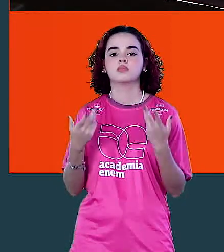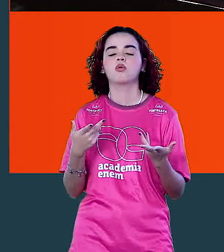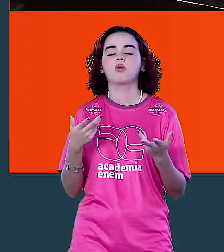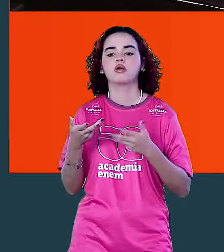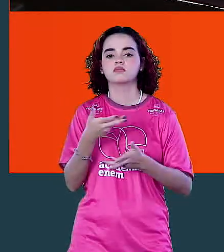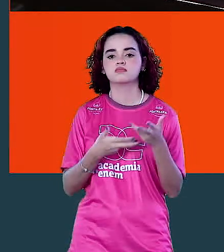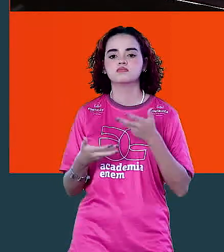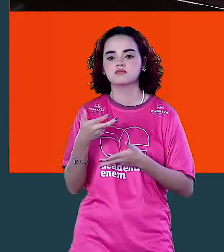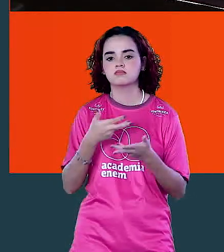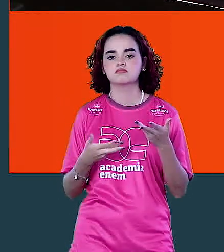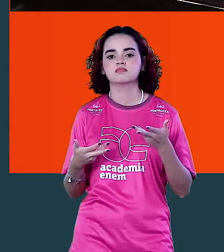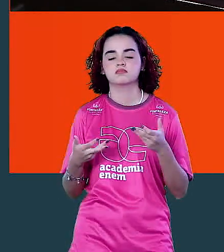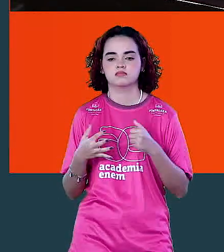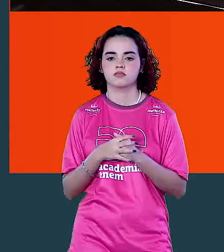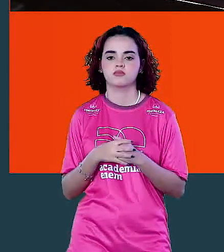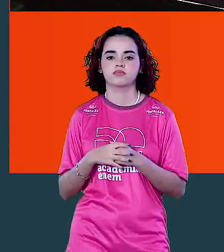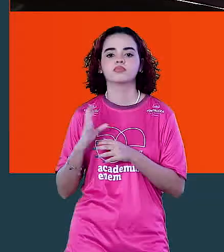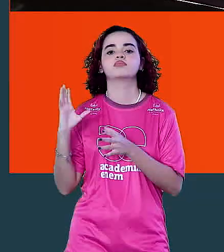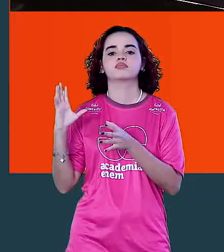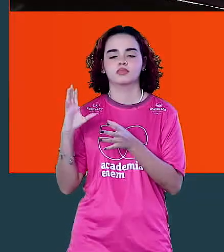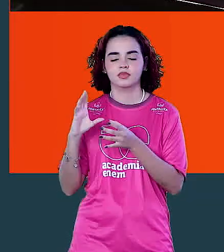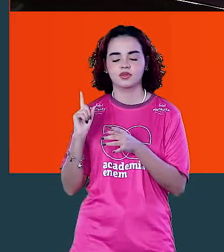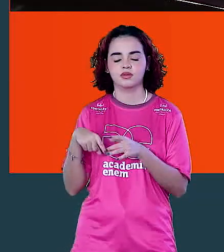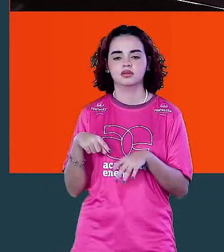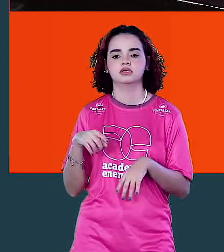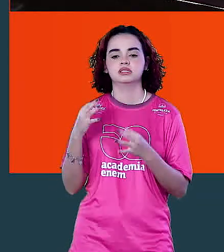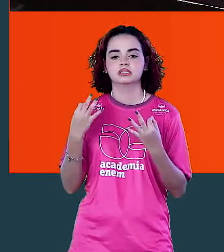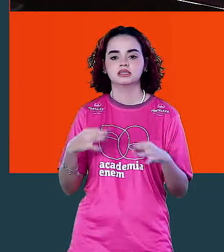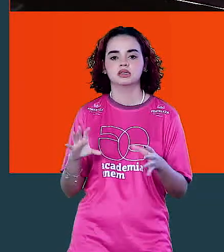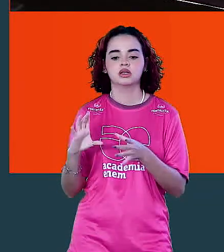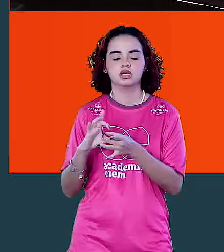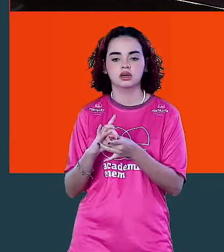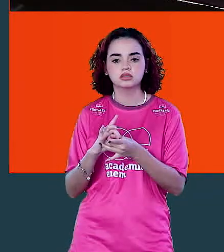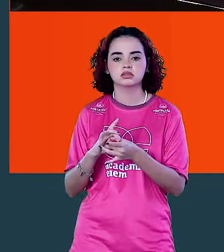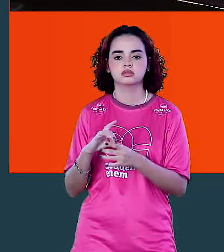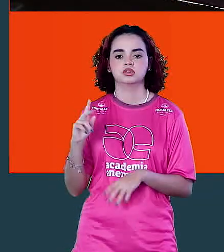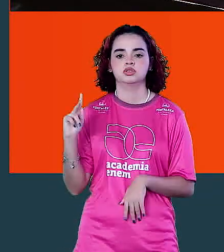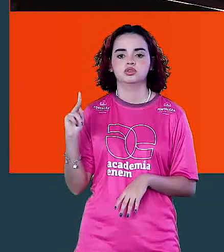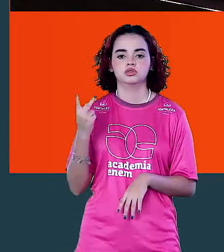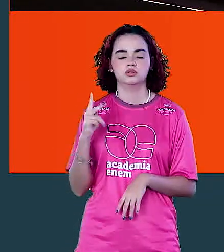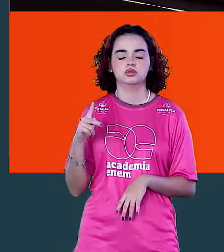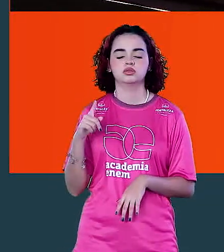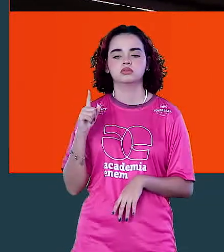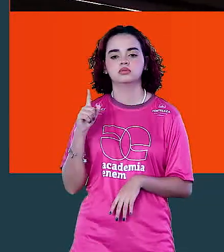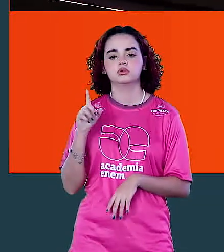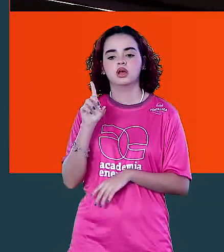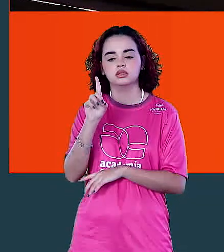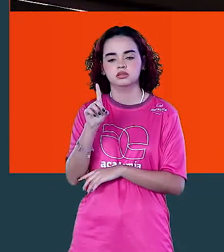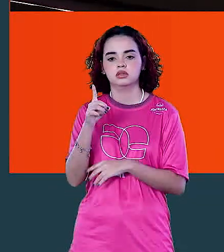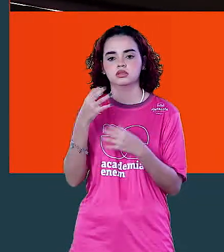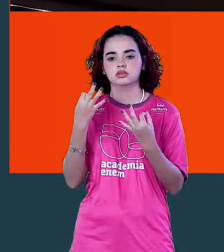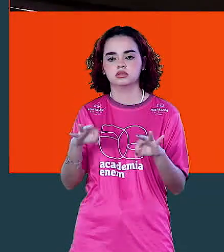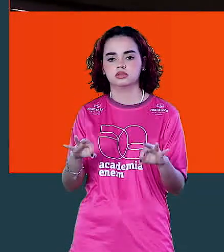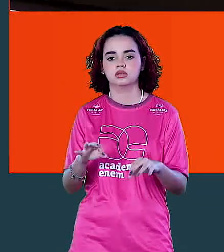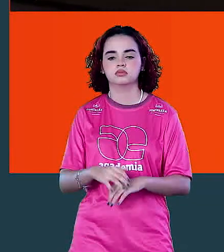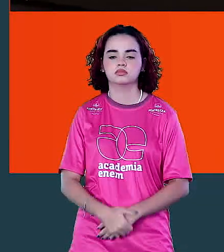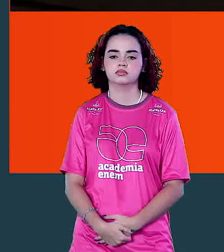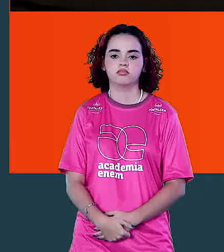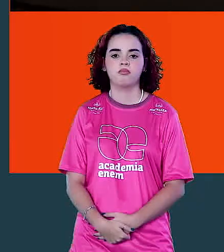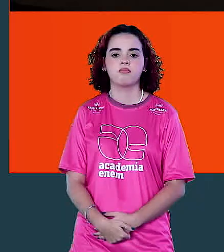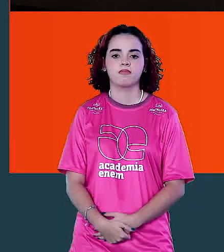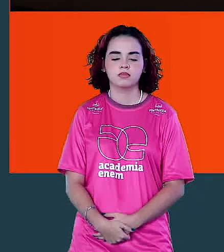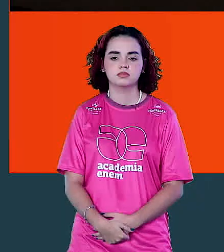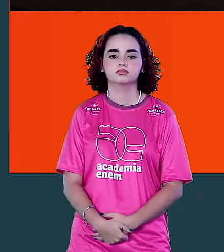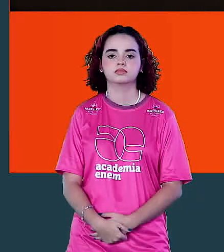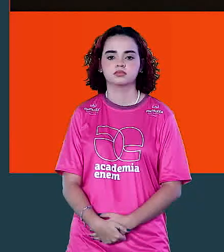aí? Ligação de hidrogênio. Qual que é o item da nossa questão, galera? Letra D de dado. Só está dando letra D, né?